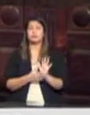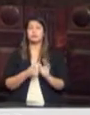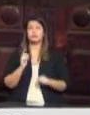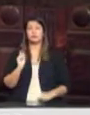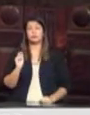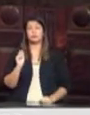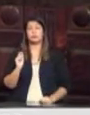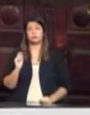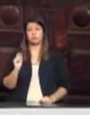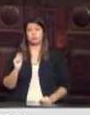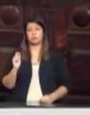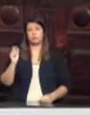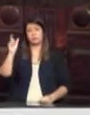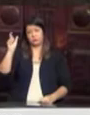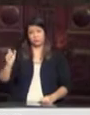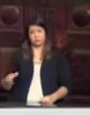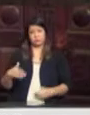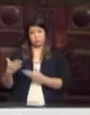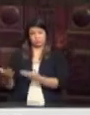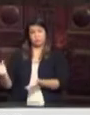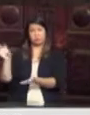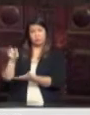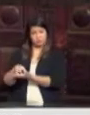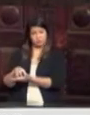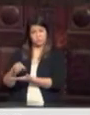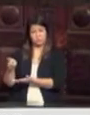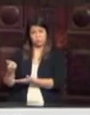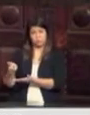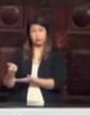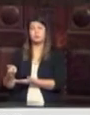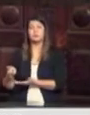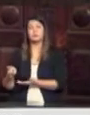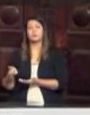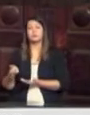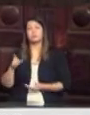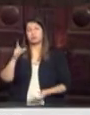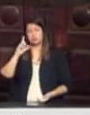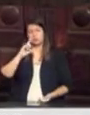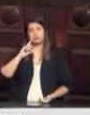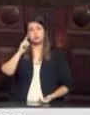nossa querida Defensoria, que tinha ganho